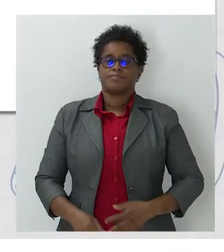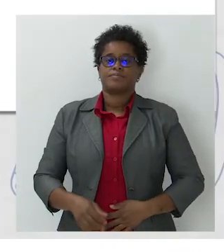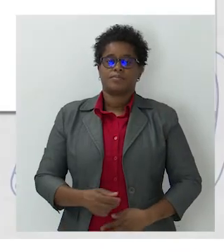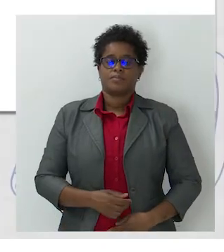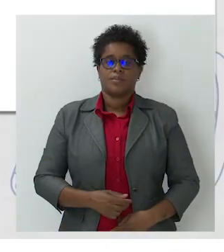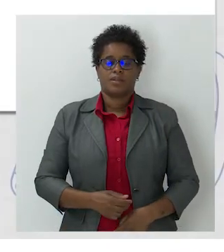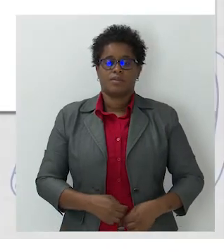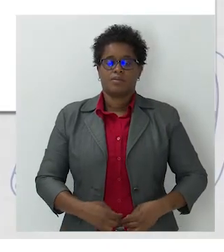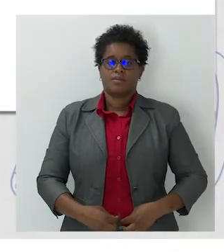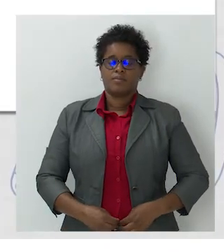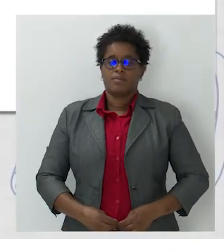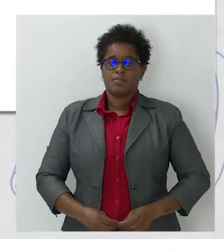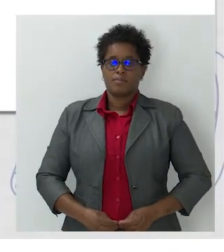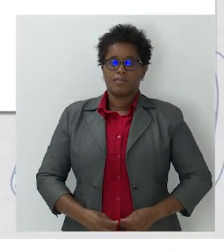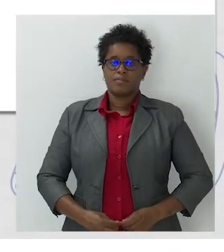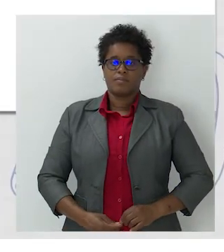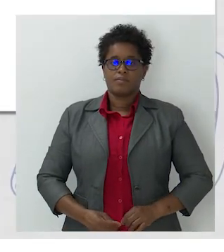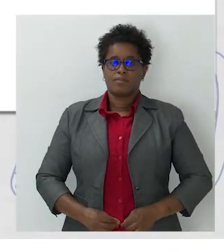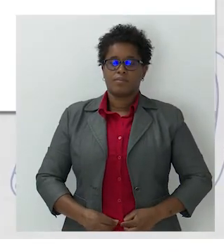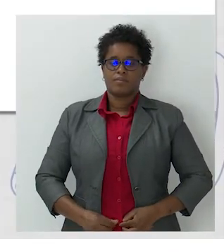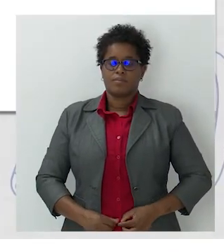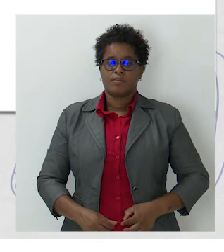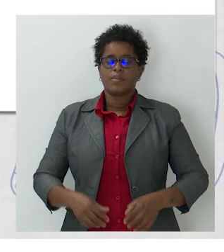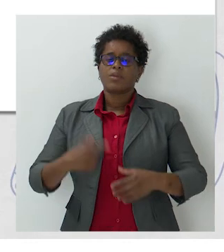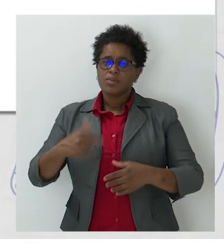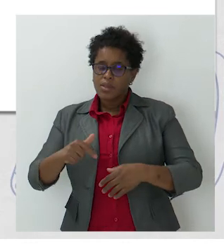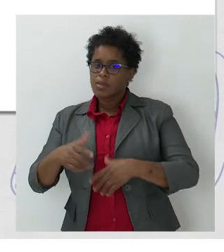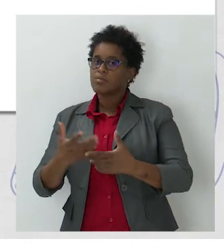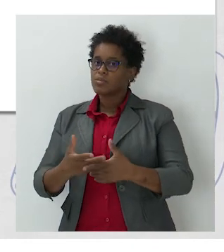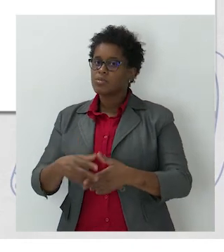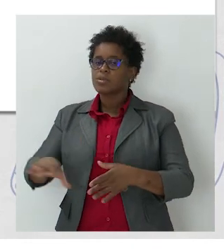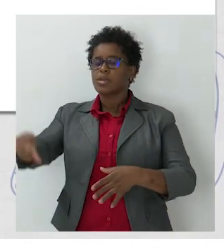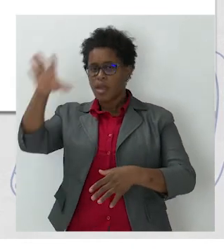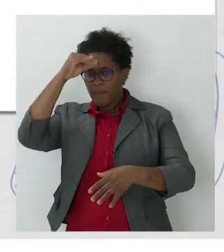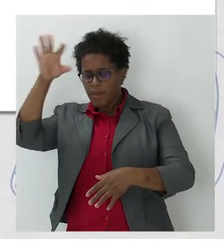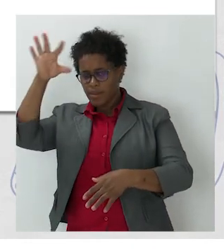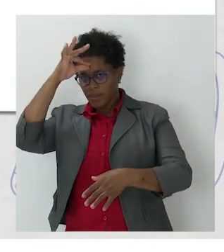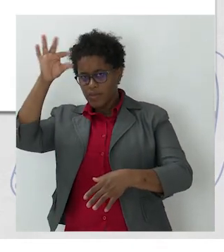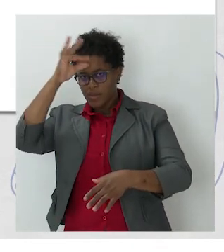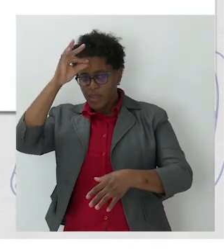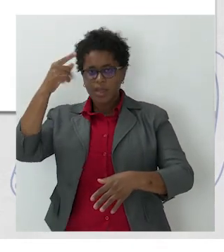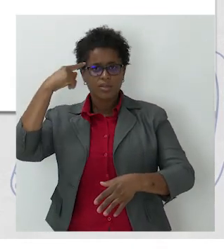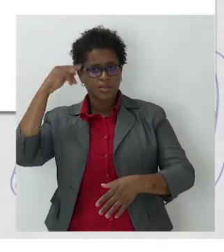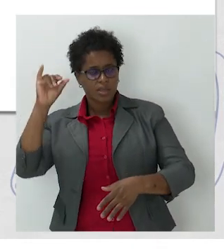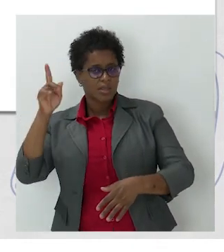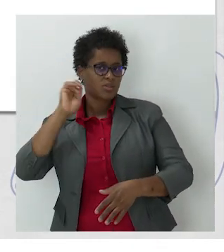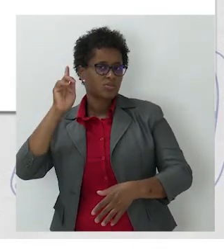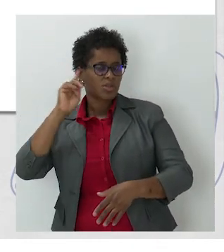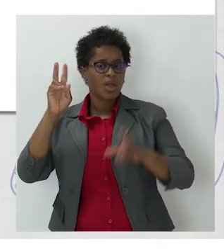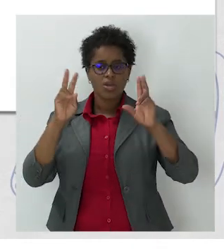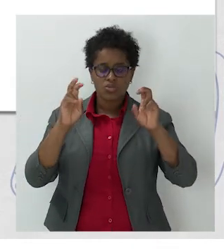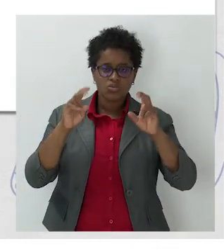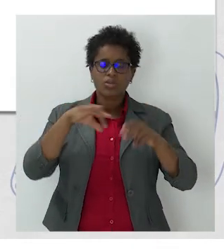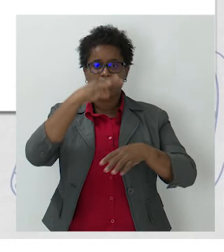Portanto, temos que reter as ideias essenciais. Assuntos tratados